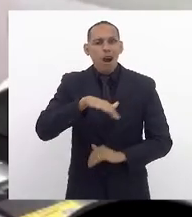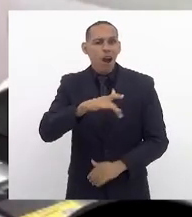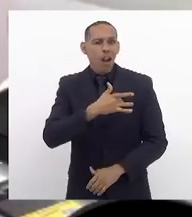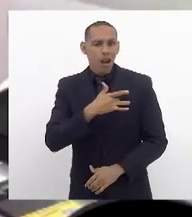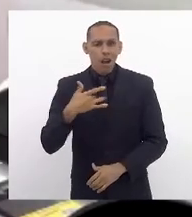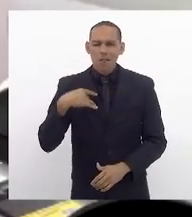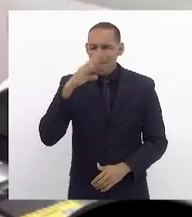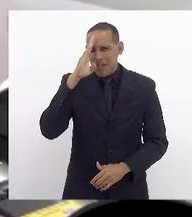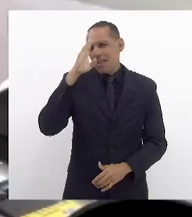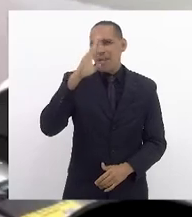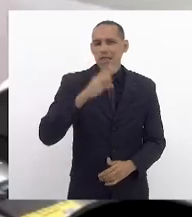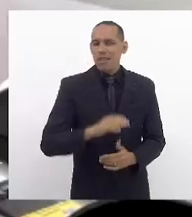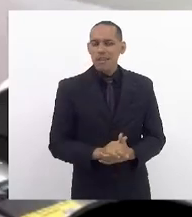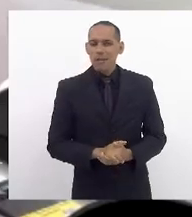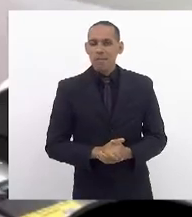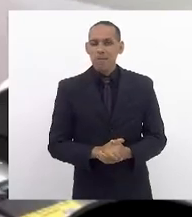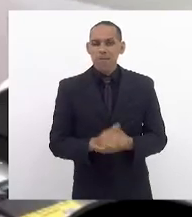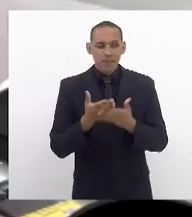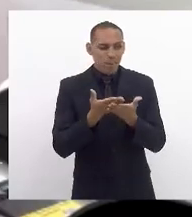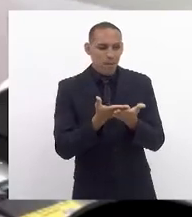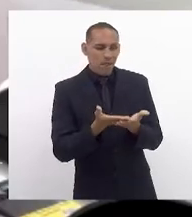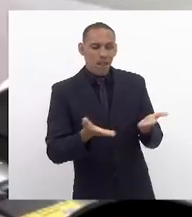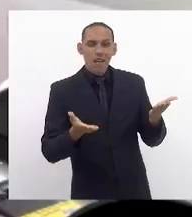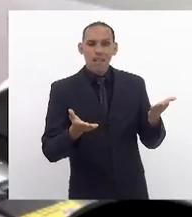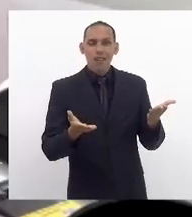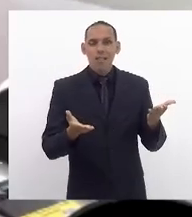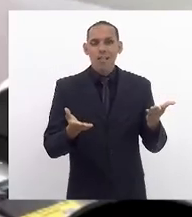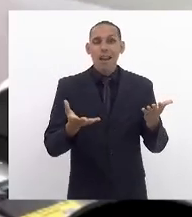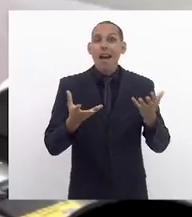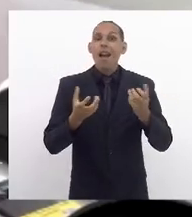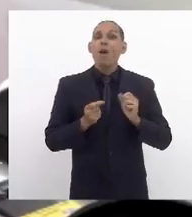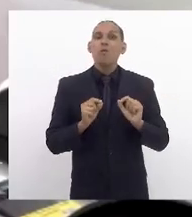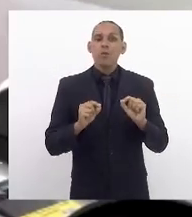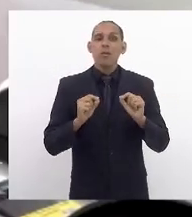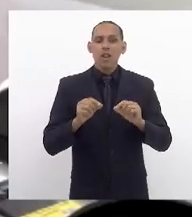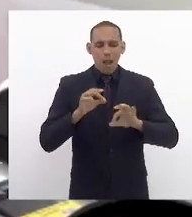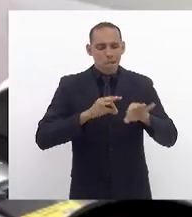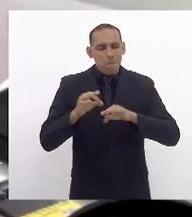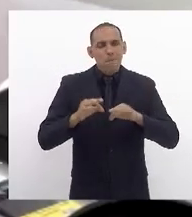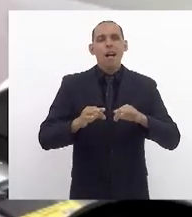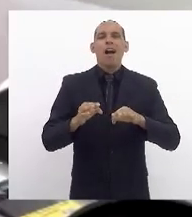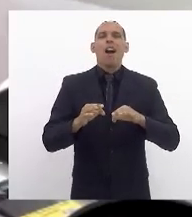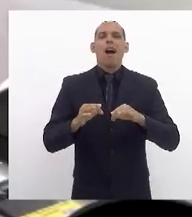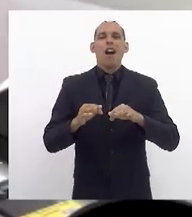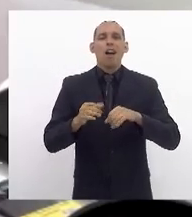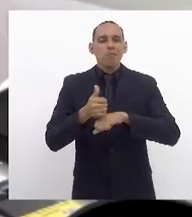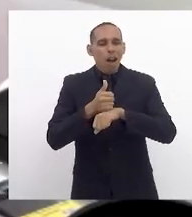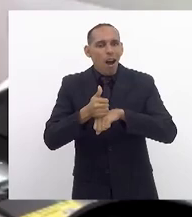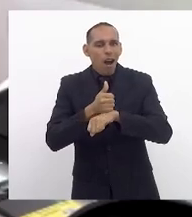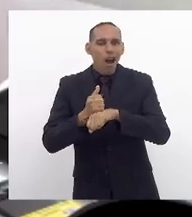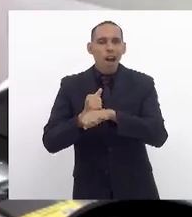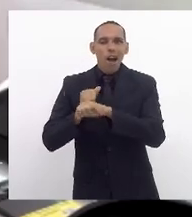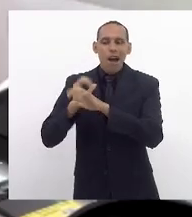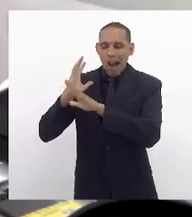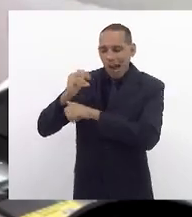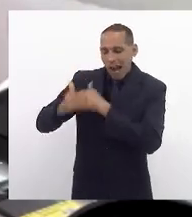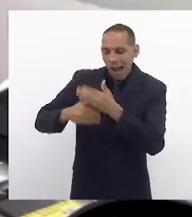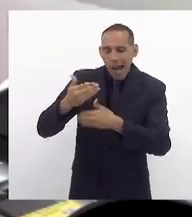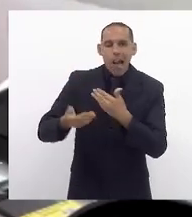em especial, eles foram contemplados com plano de cargos, carreiras e salários que